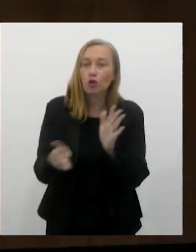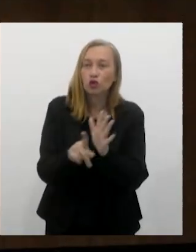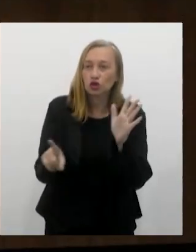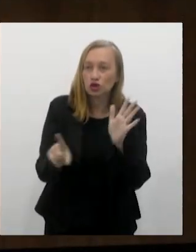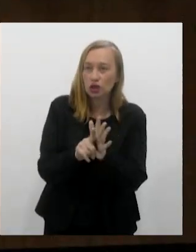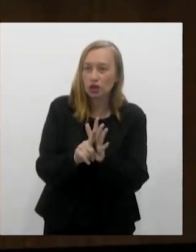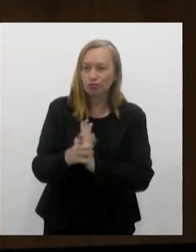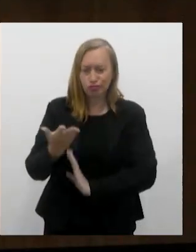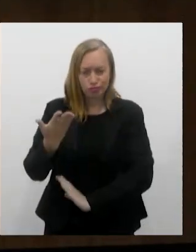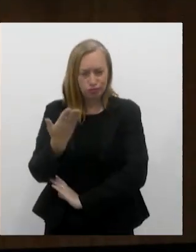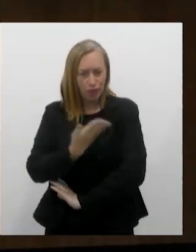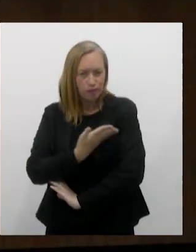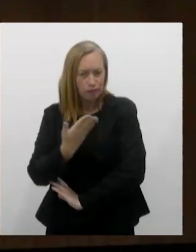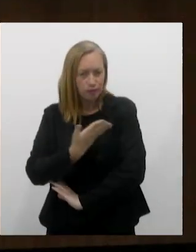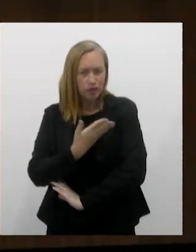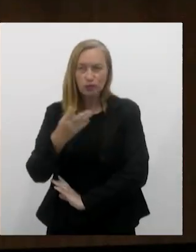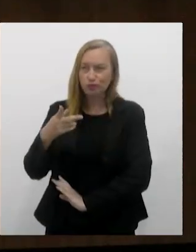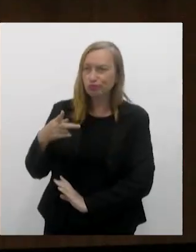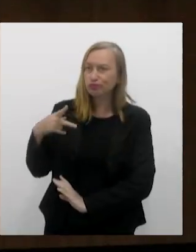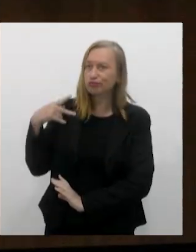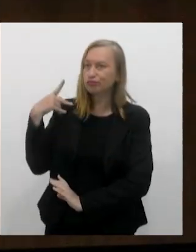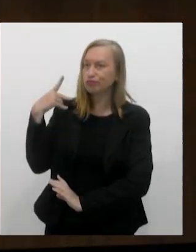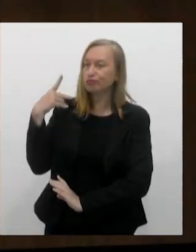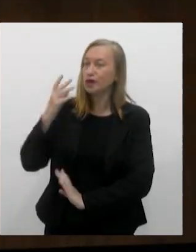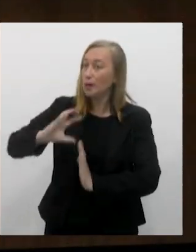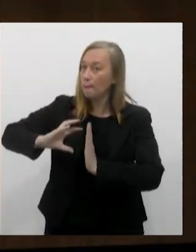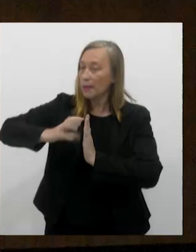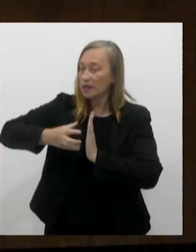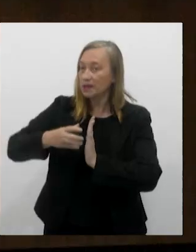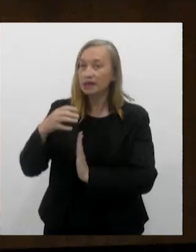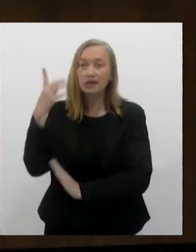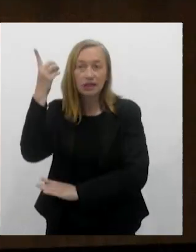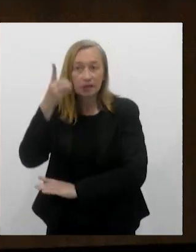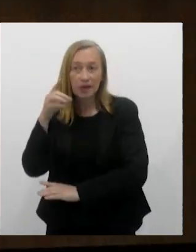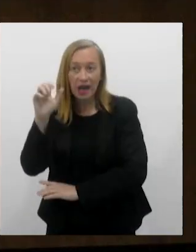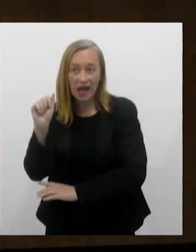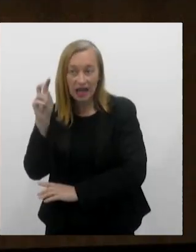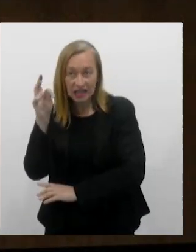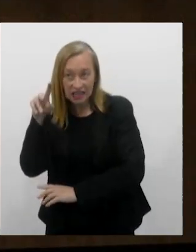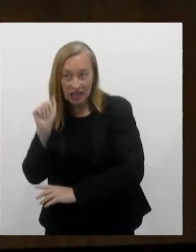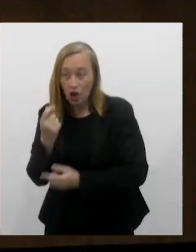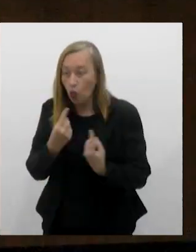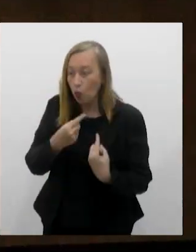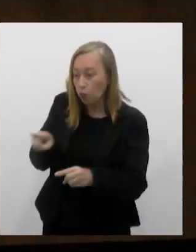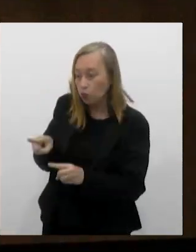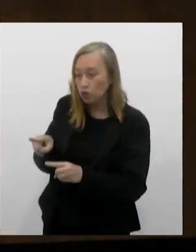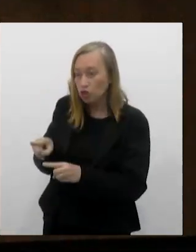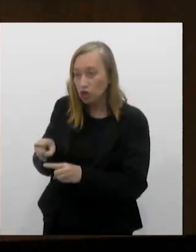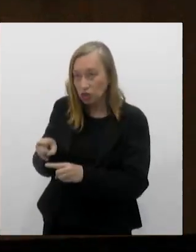meu companheiro de partido, deputado Átila Nunes, de combate à xenofobia.